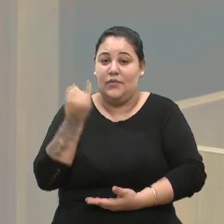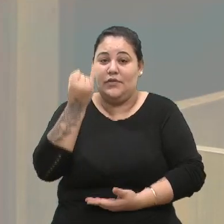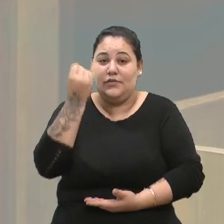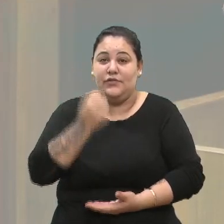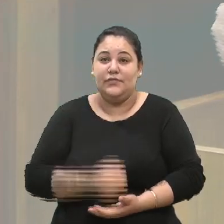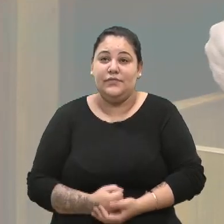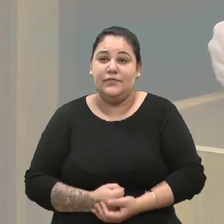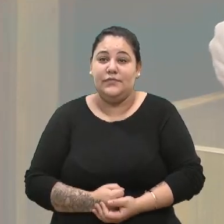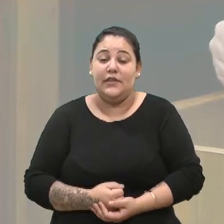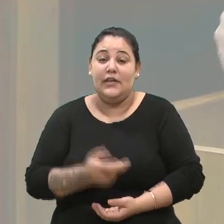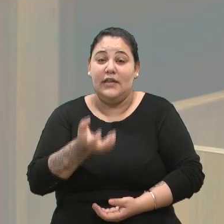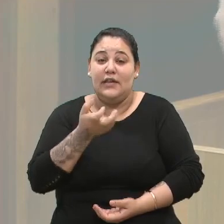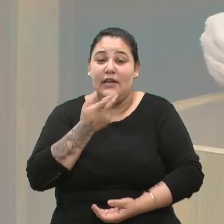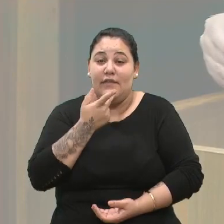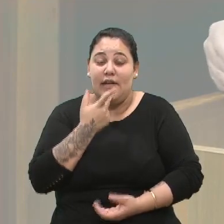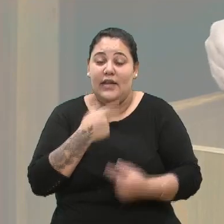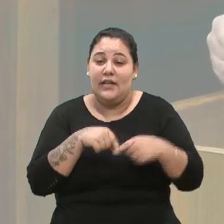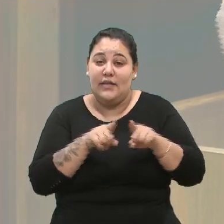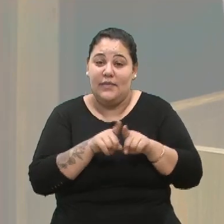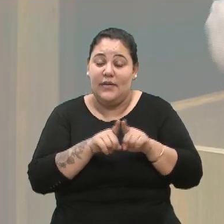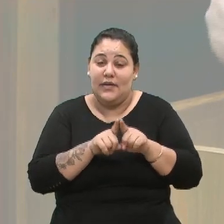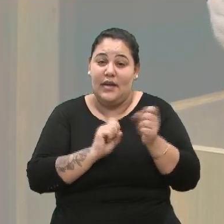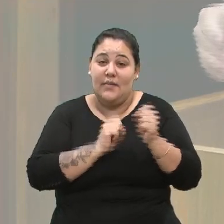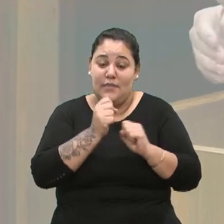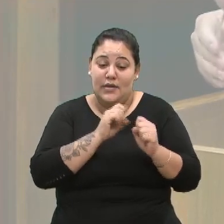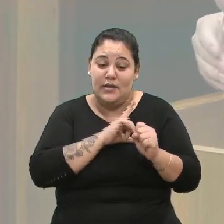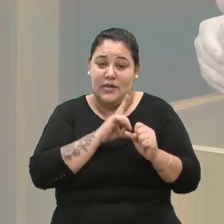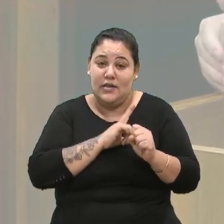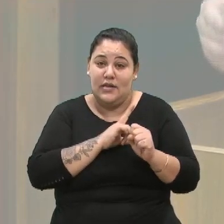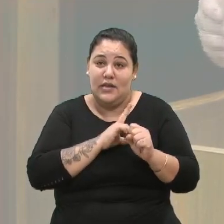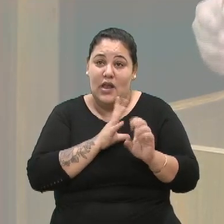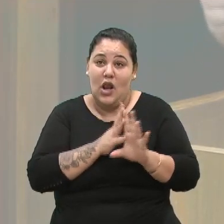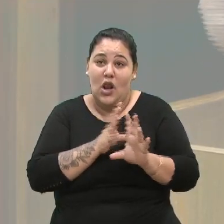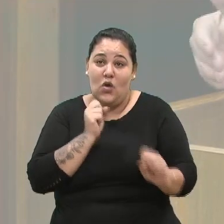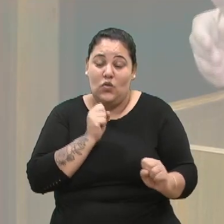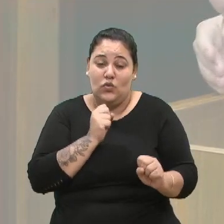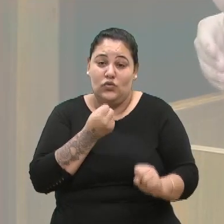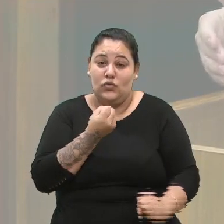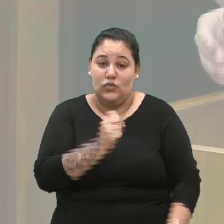dizer que a empresa obtém um lucro de R$